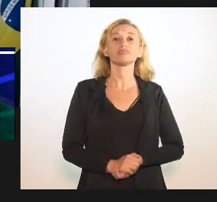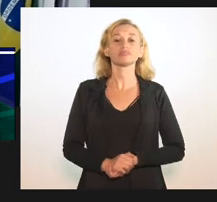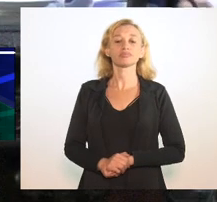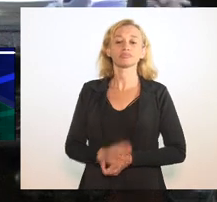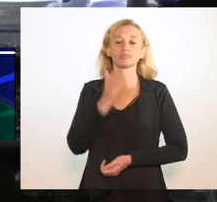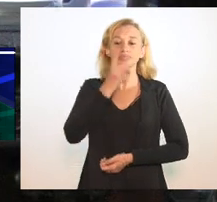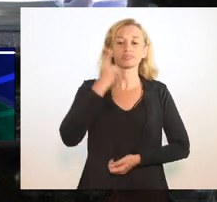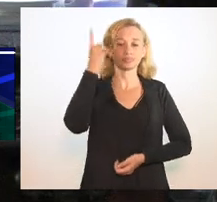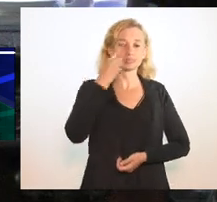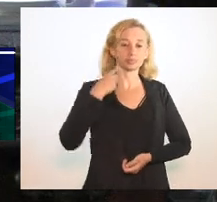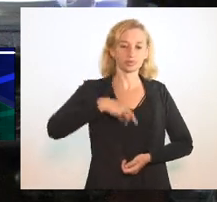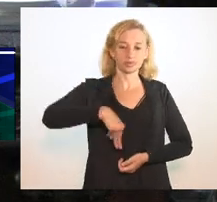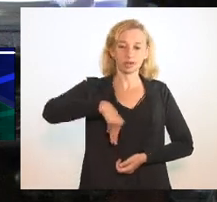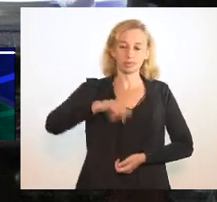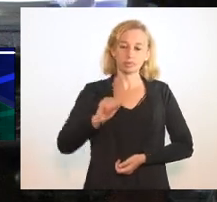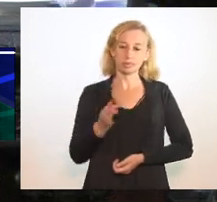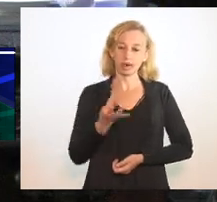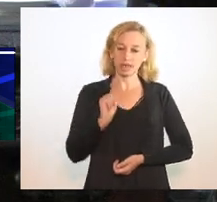Deputada Marta Rocha.